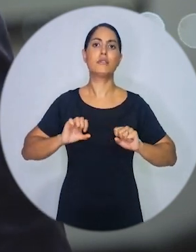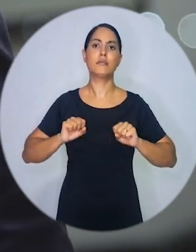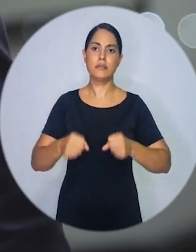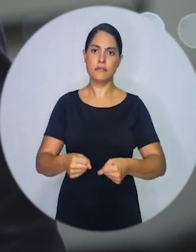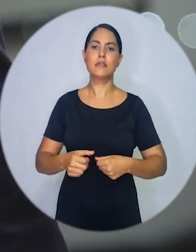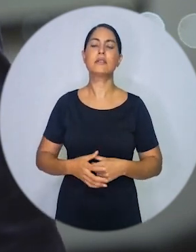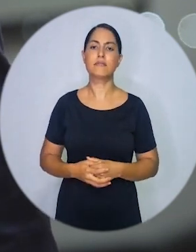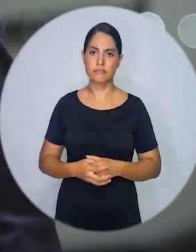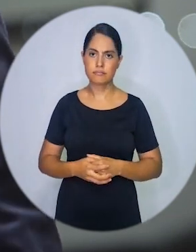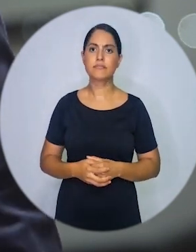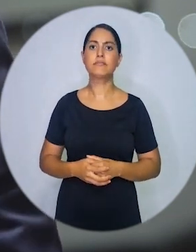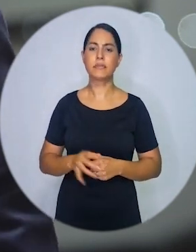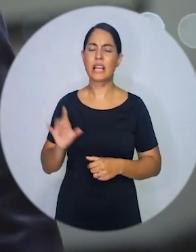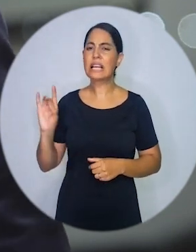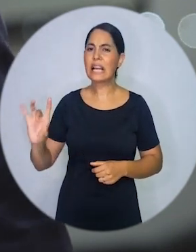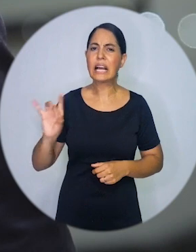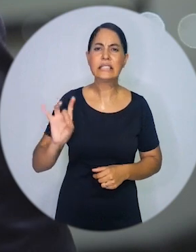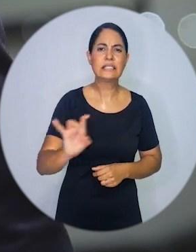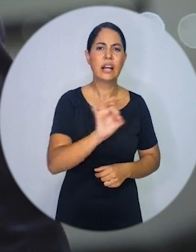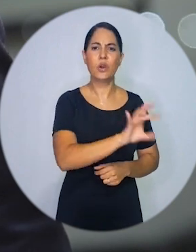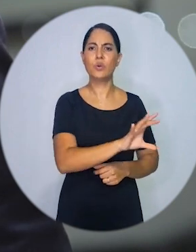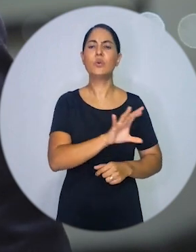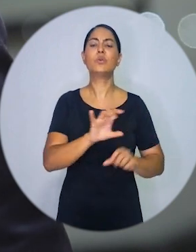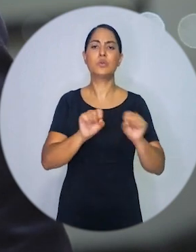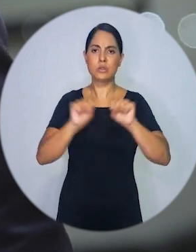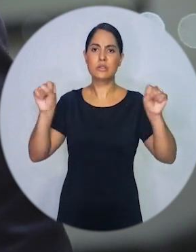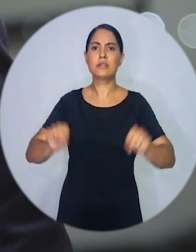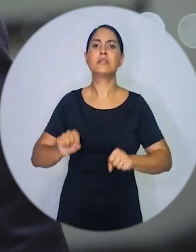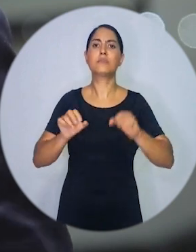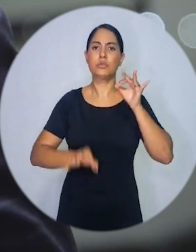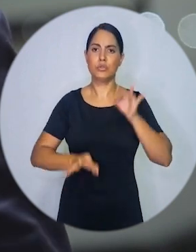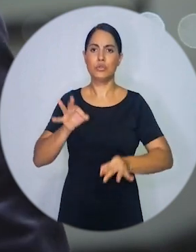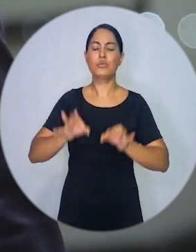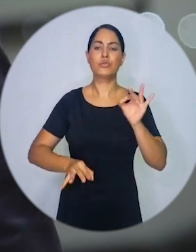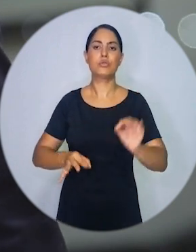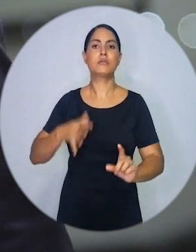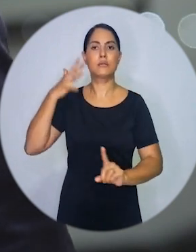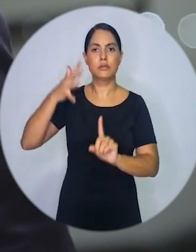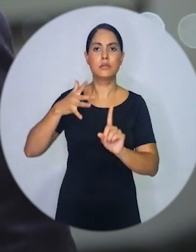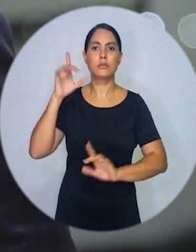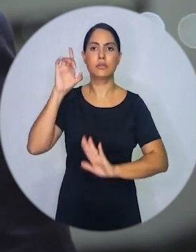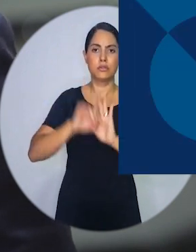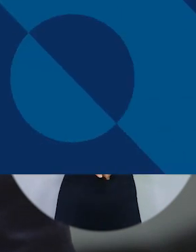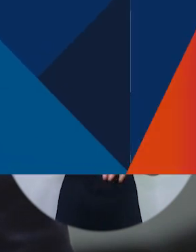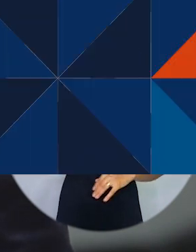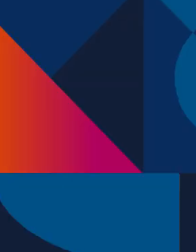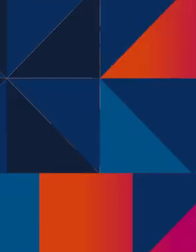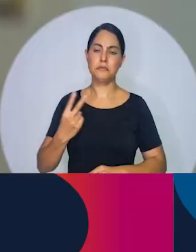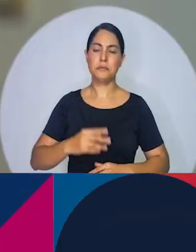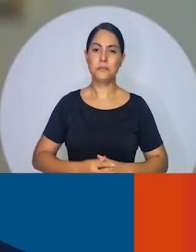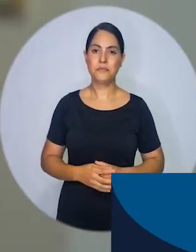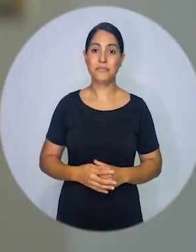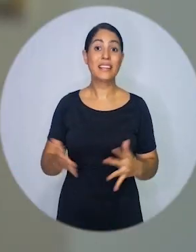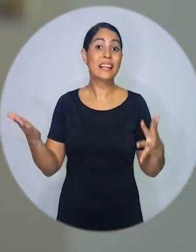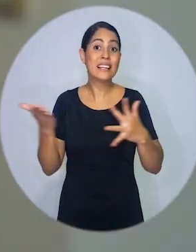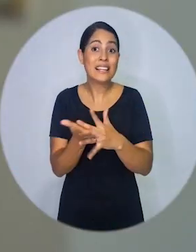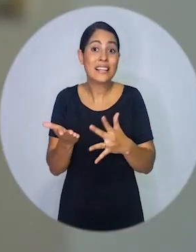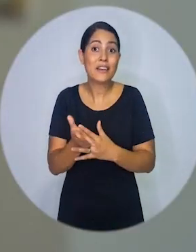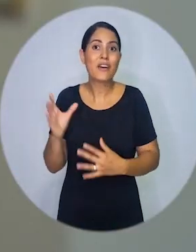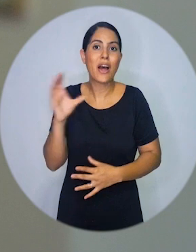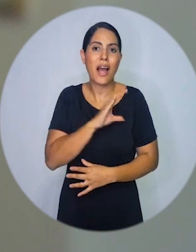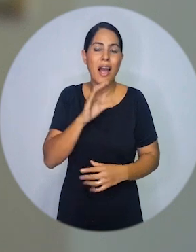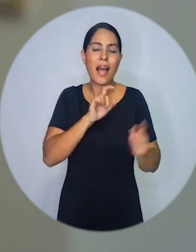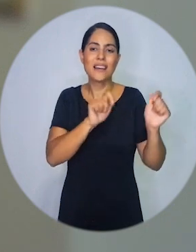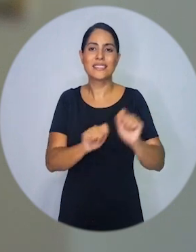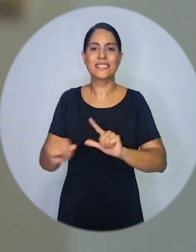cidadã brasileiros que se utiliza do sistema de justiça para fazer valer os seus direitos. Agora nós vamos para um